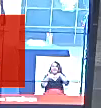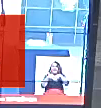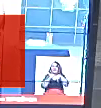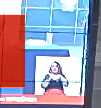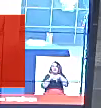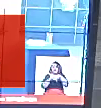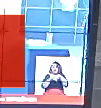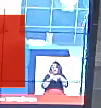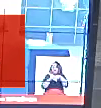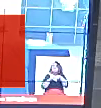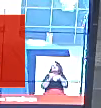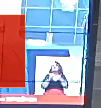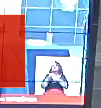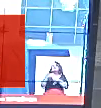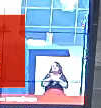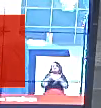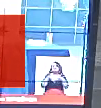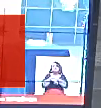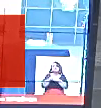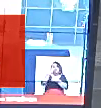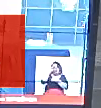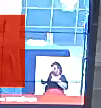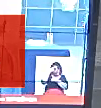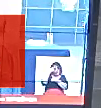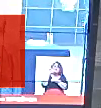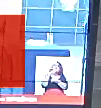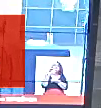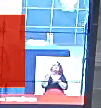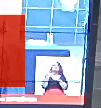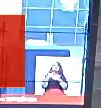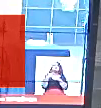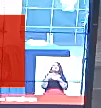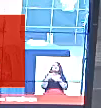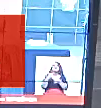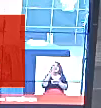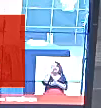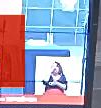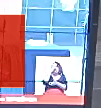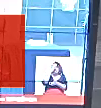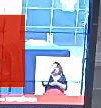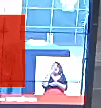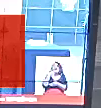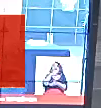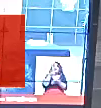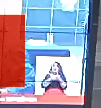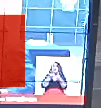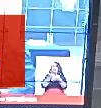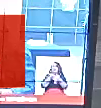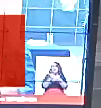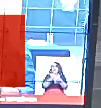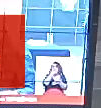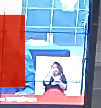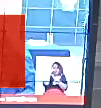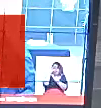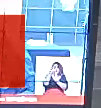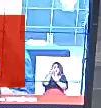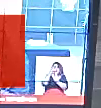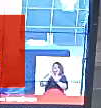certeza que é com o maior prazer que é nessa luta da pessoa com deficiência e do idoso de Contagem. Então a gente já participou de várias